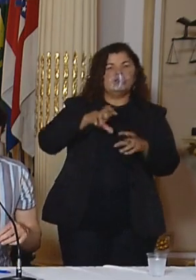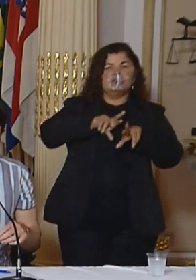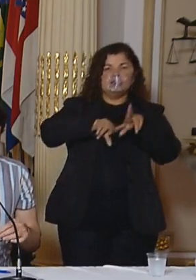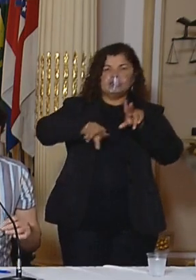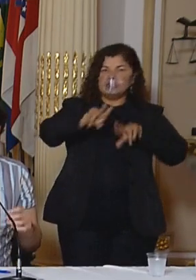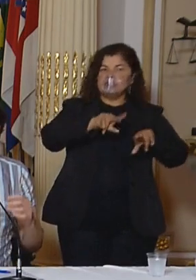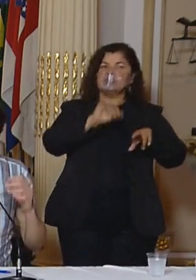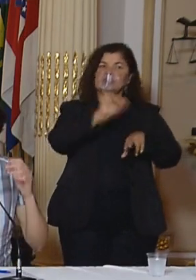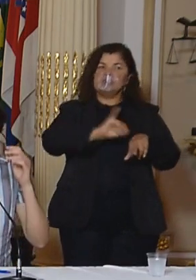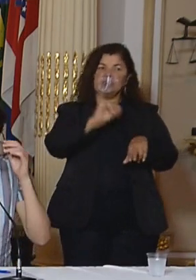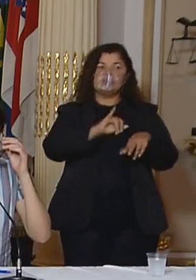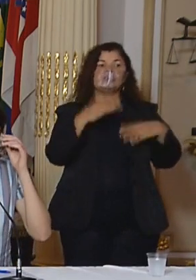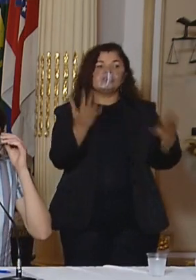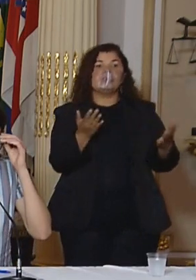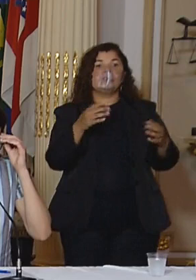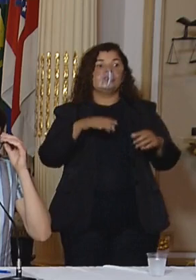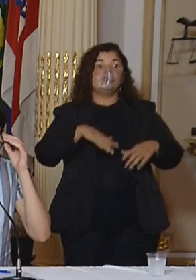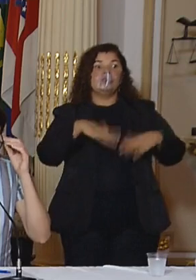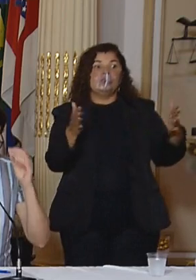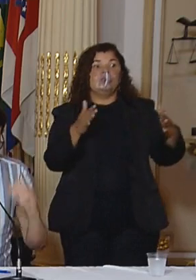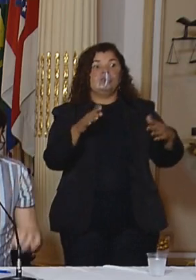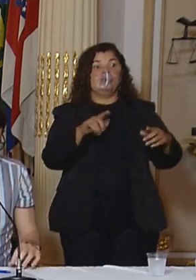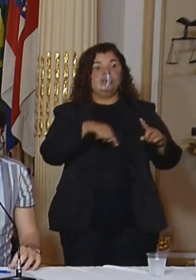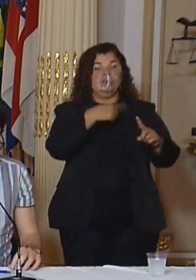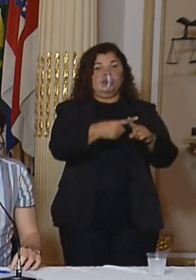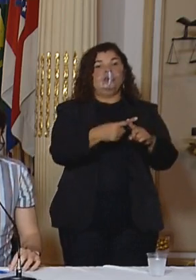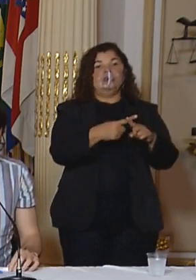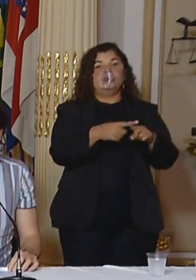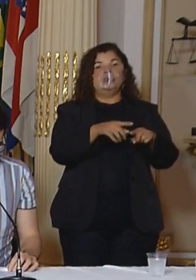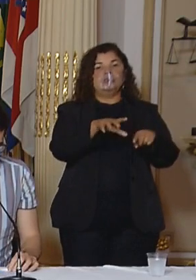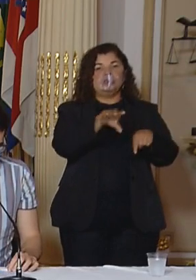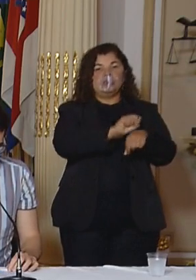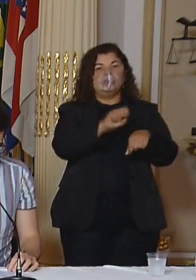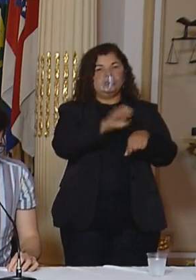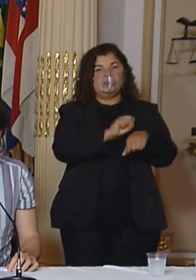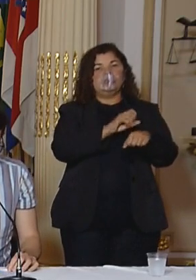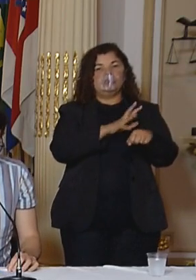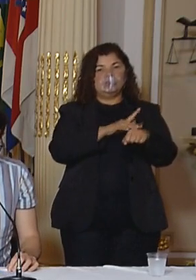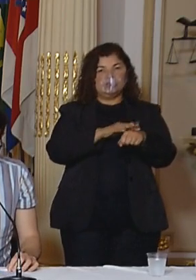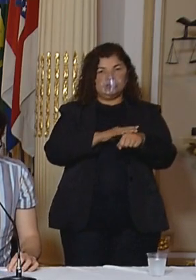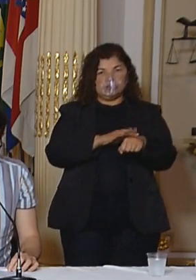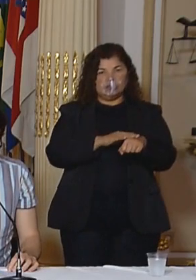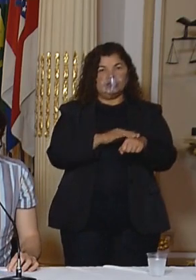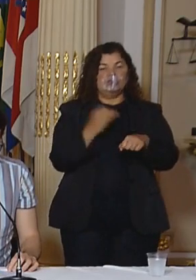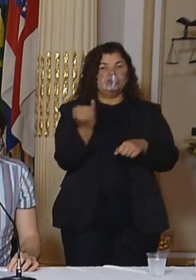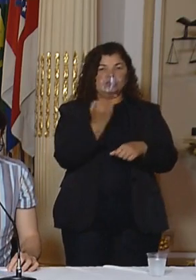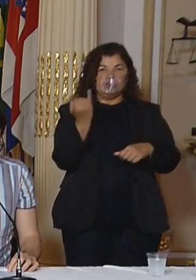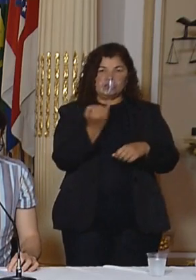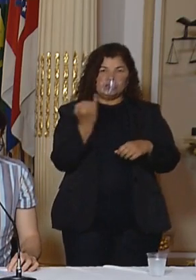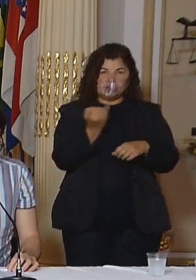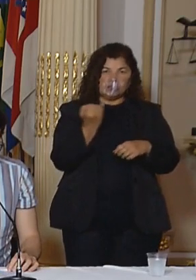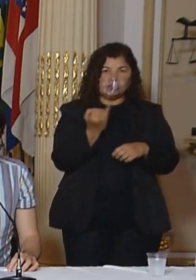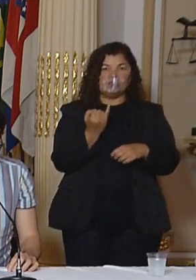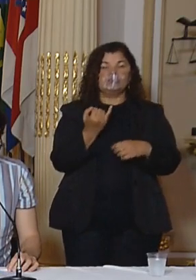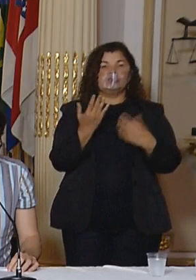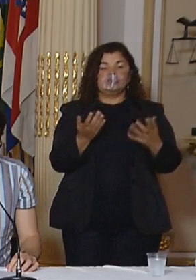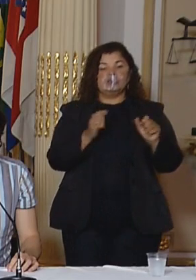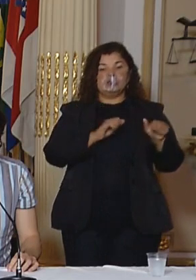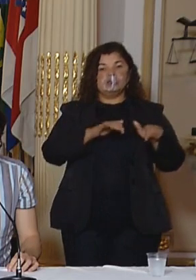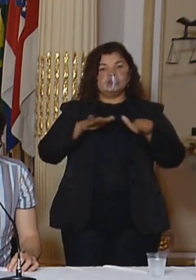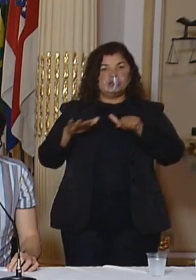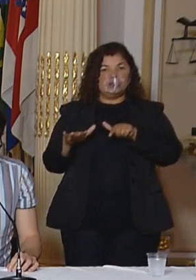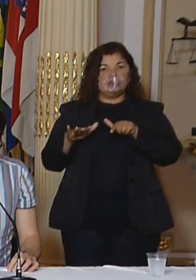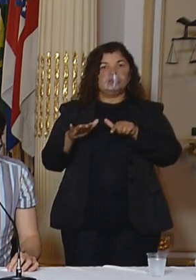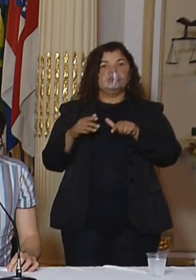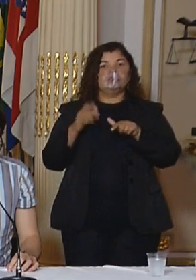entender o quanto a doença atinge todas as populações, todos os estratos populacionais, é algo muito importante nessa semana que